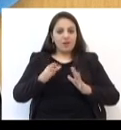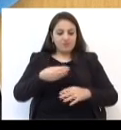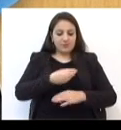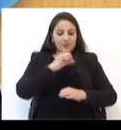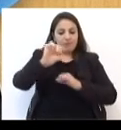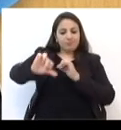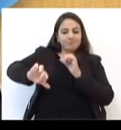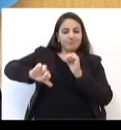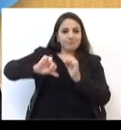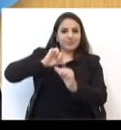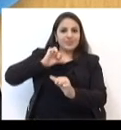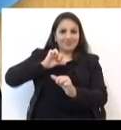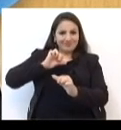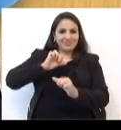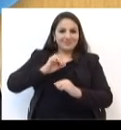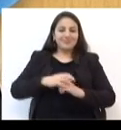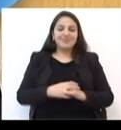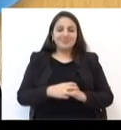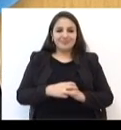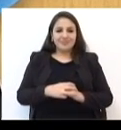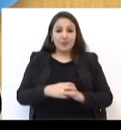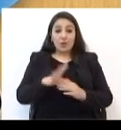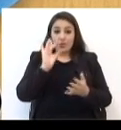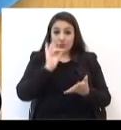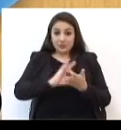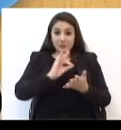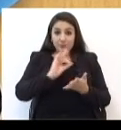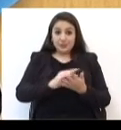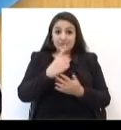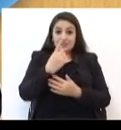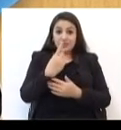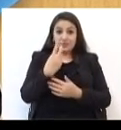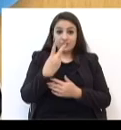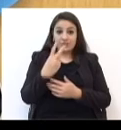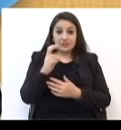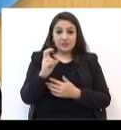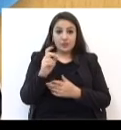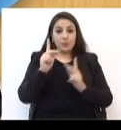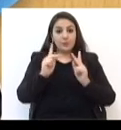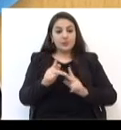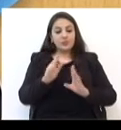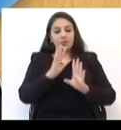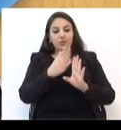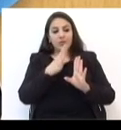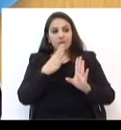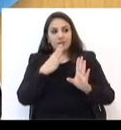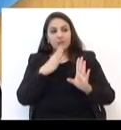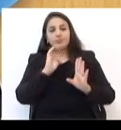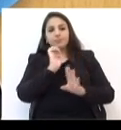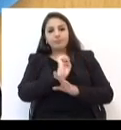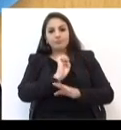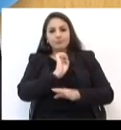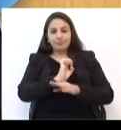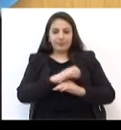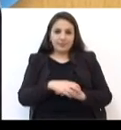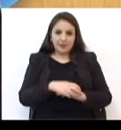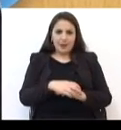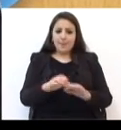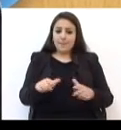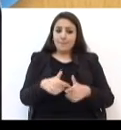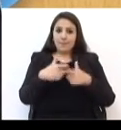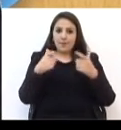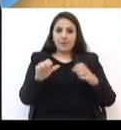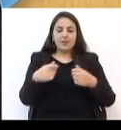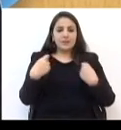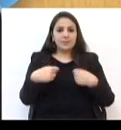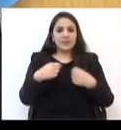vidas transformadas pelo procedimento. Atualmente, 125 pessoas estão na lista de espera. A maior